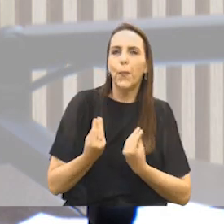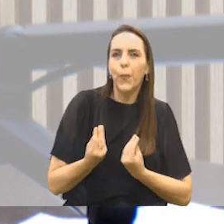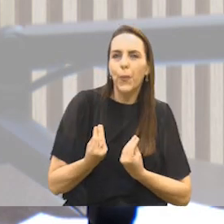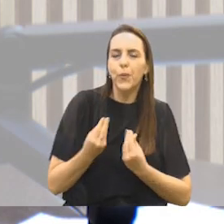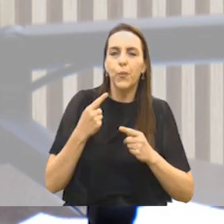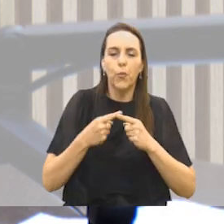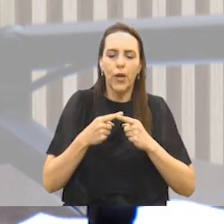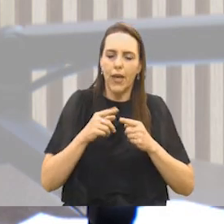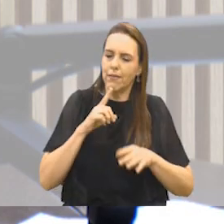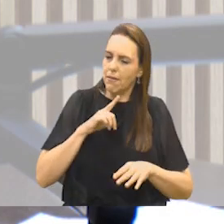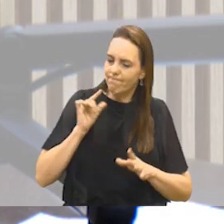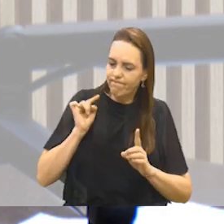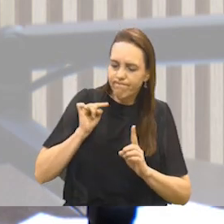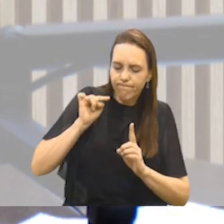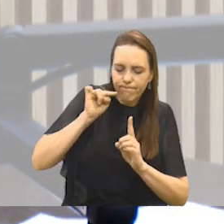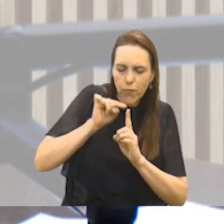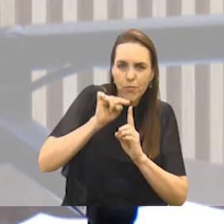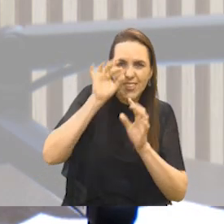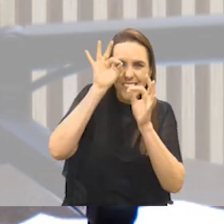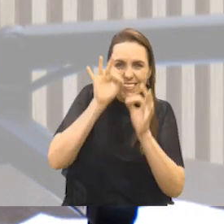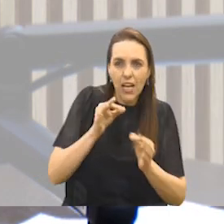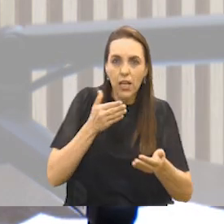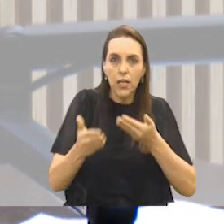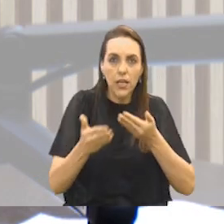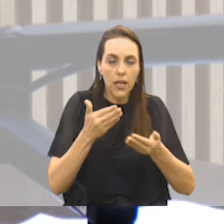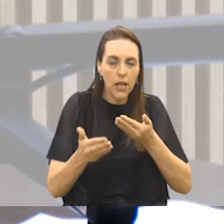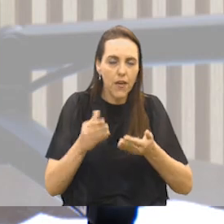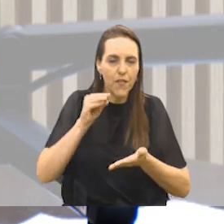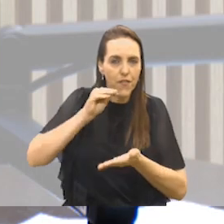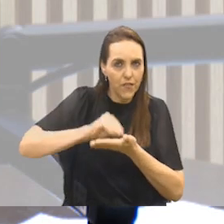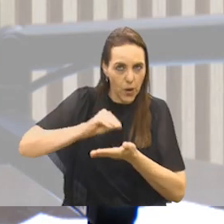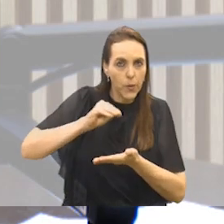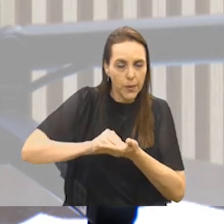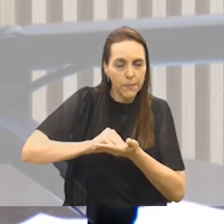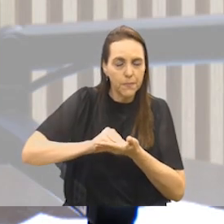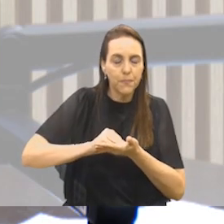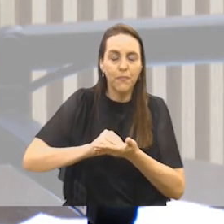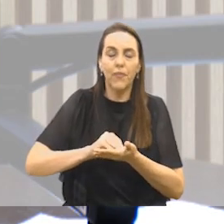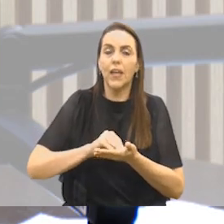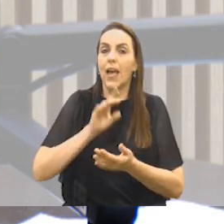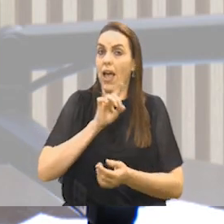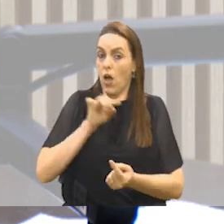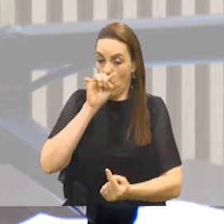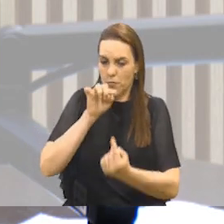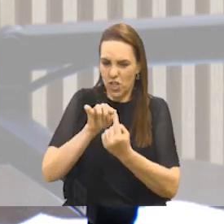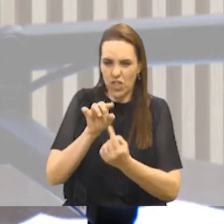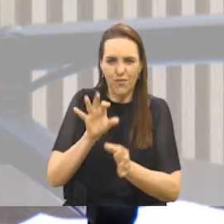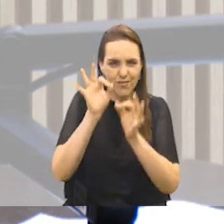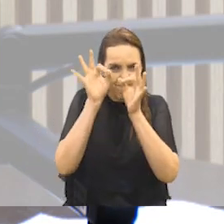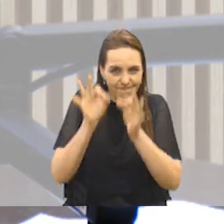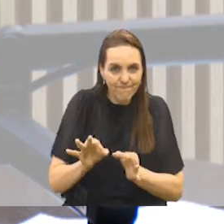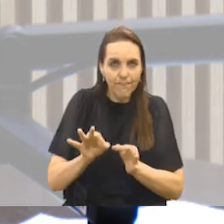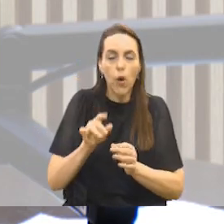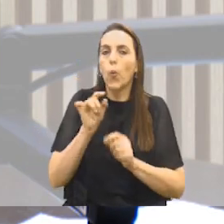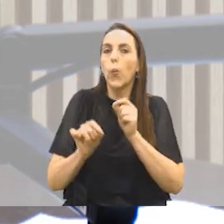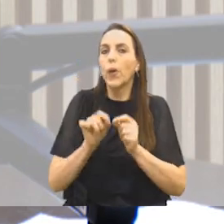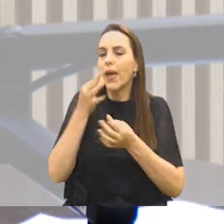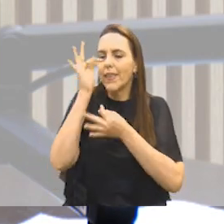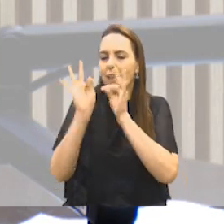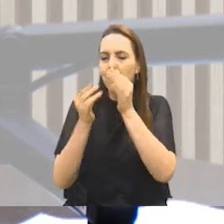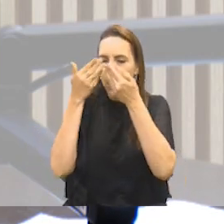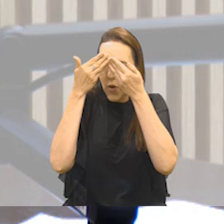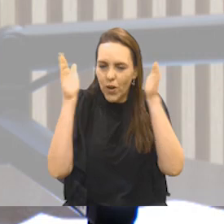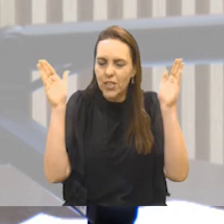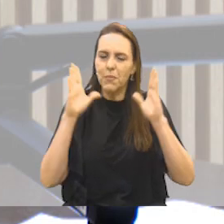atuam justamente no ponto de desequilíbrio. E a verdadeira finalidade das terapias holísticas